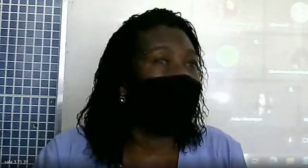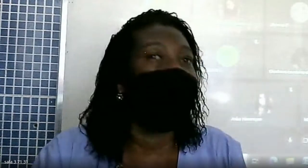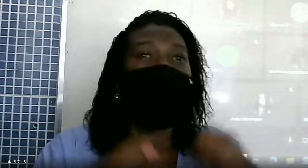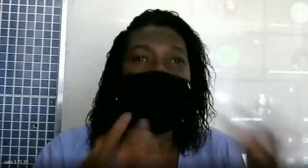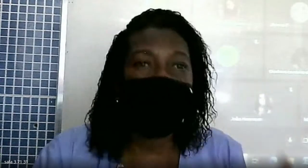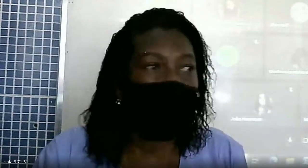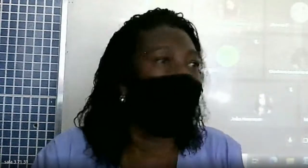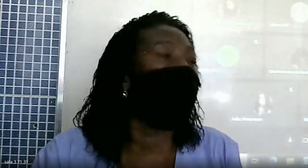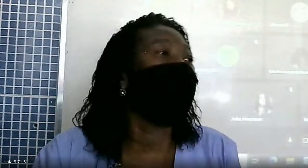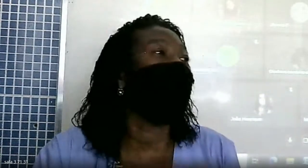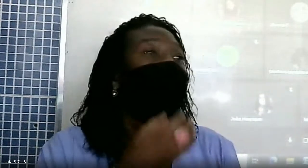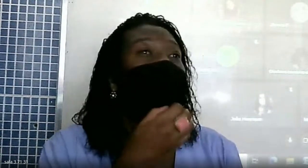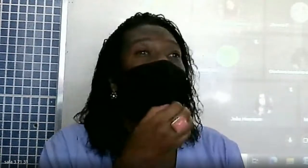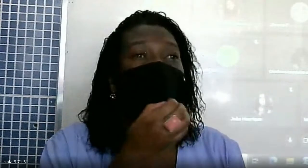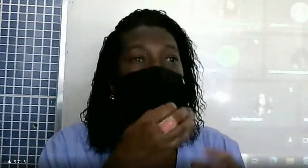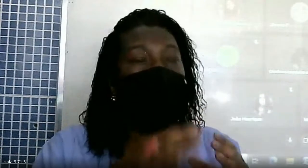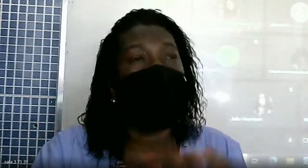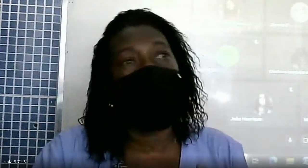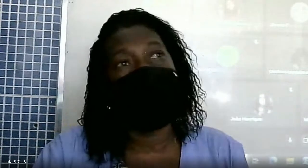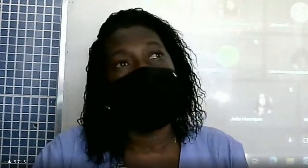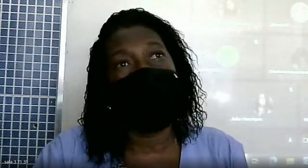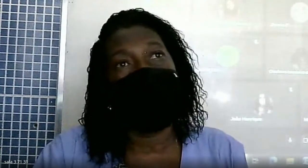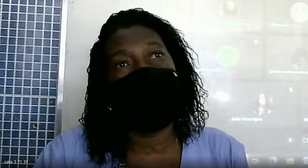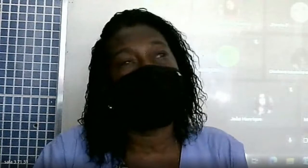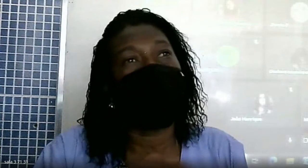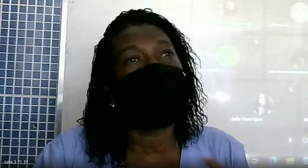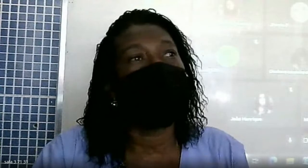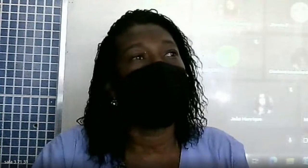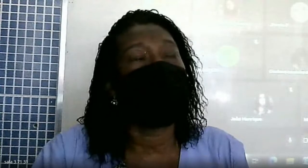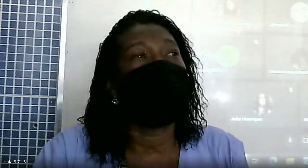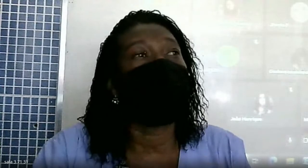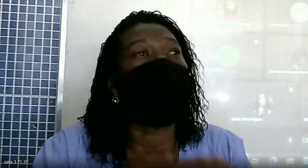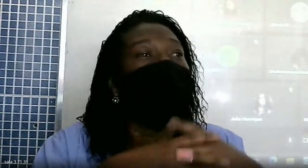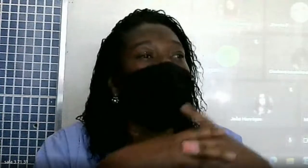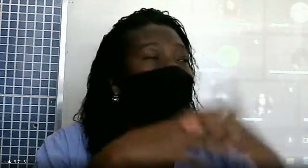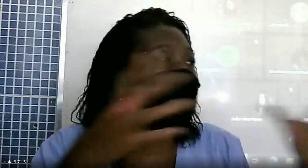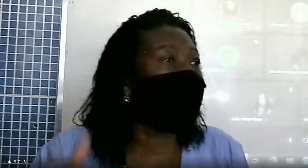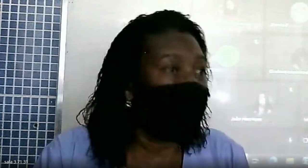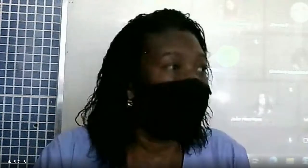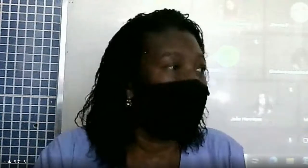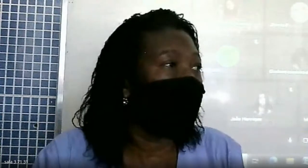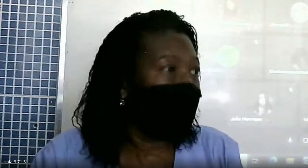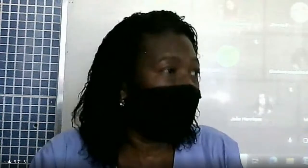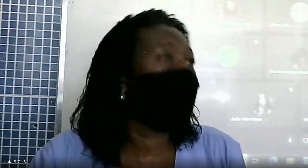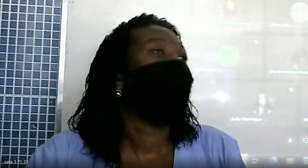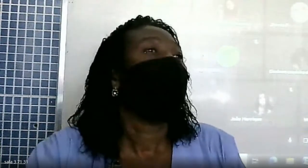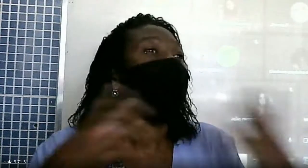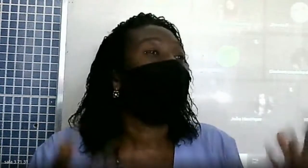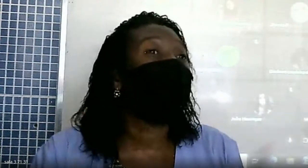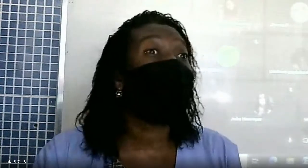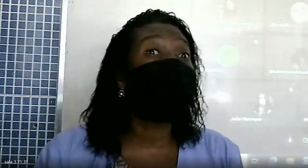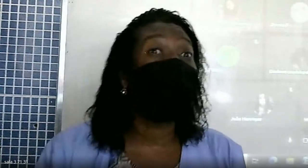a mulher, rebaixa o homem. A letra fala também de muito apelo ao crime, né?